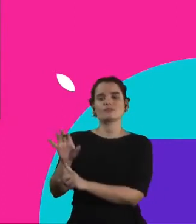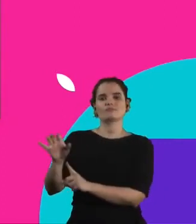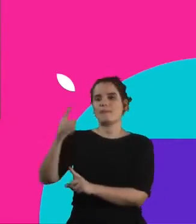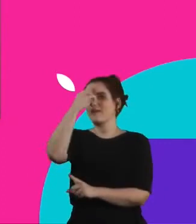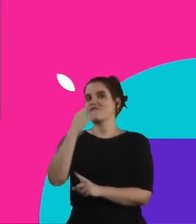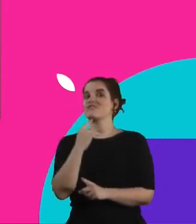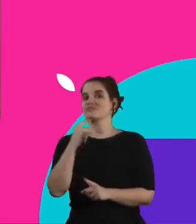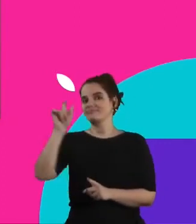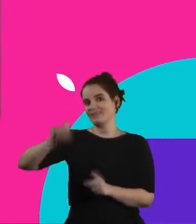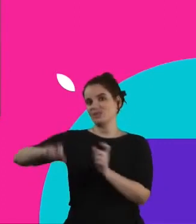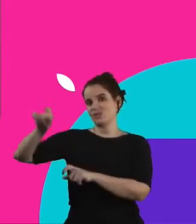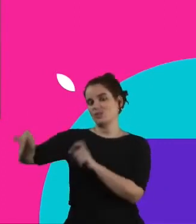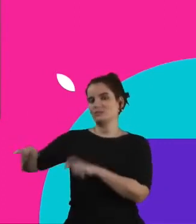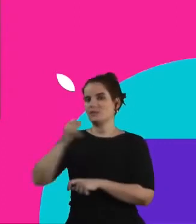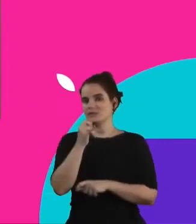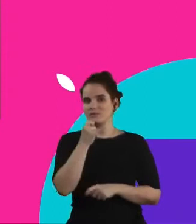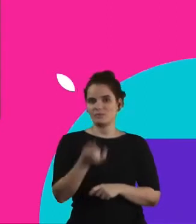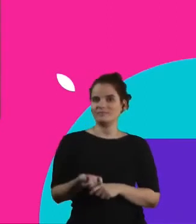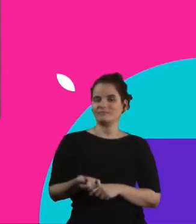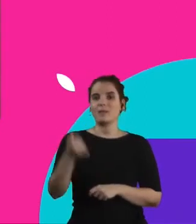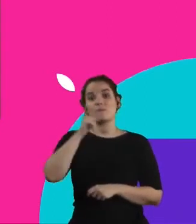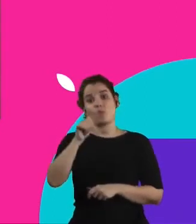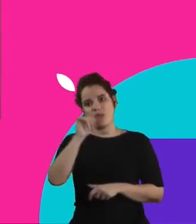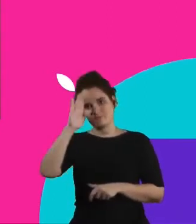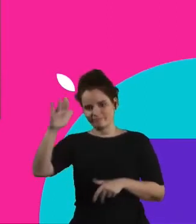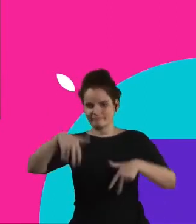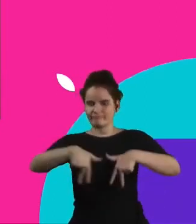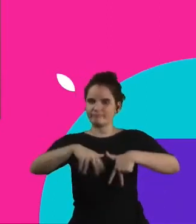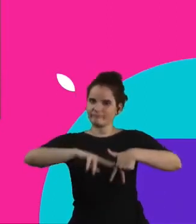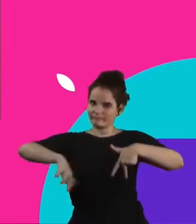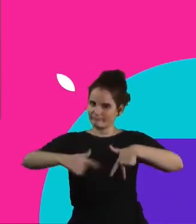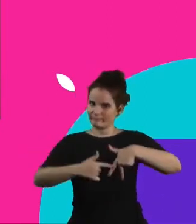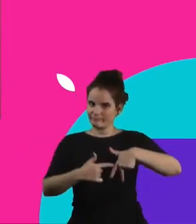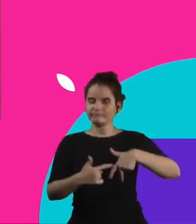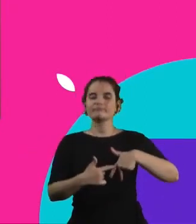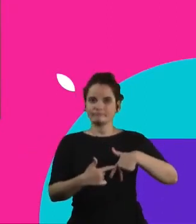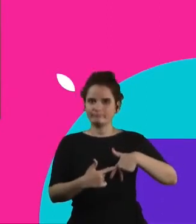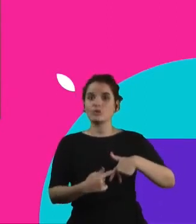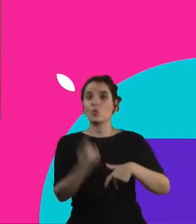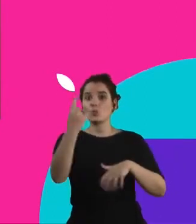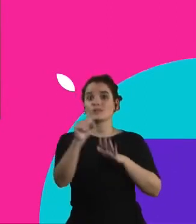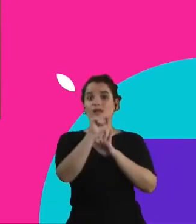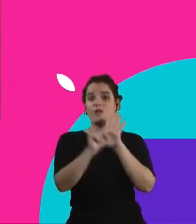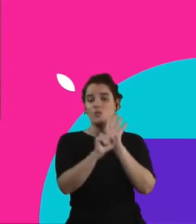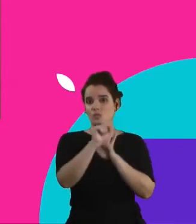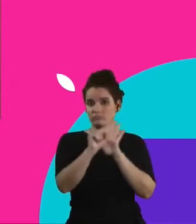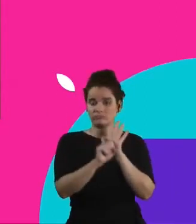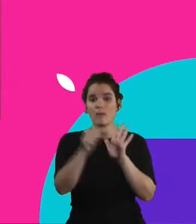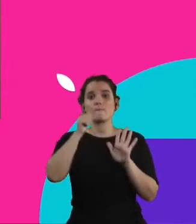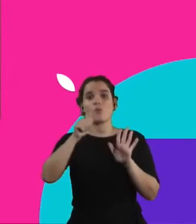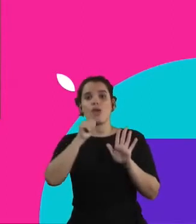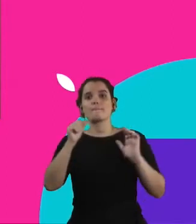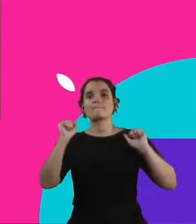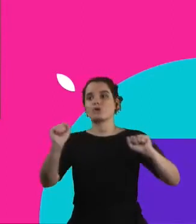Você tem aí uma exclusão muito grande por parte das mulheres. Não tem nem um século no Brasil que as mulheres podem abrir conta